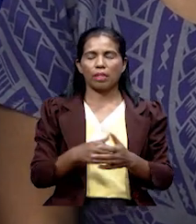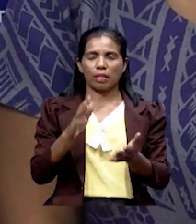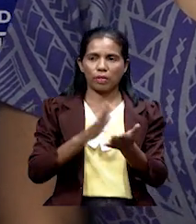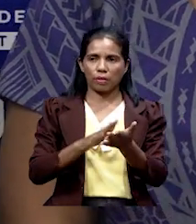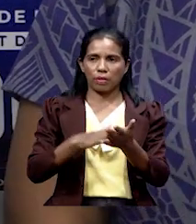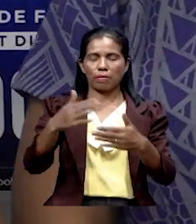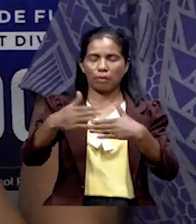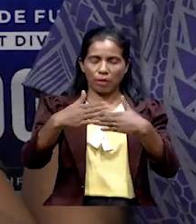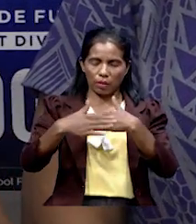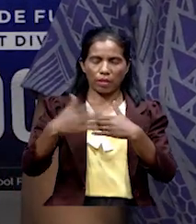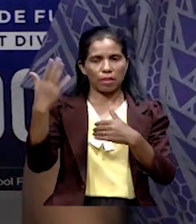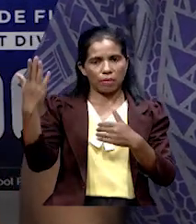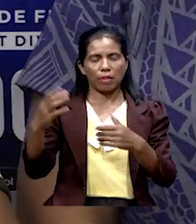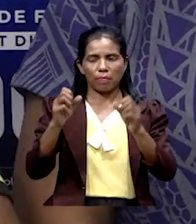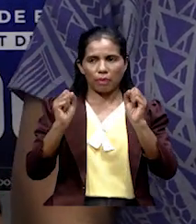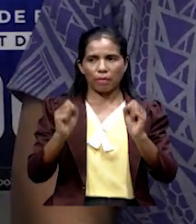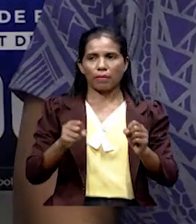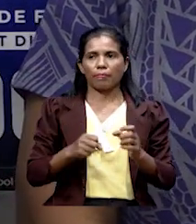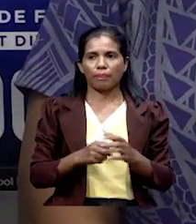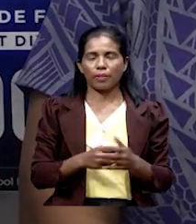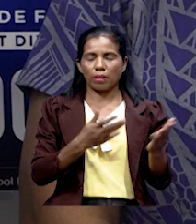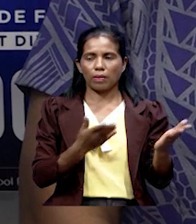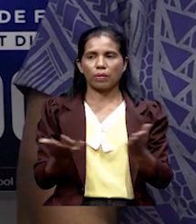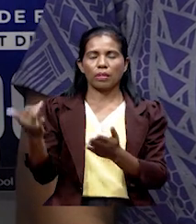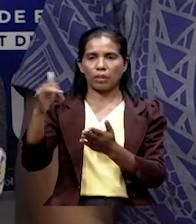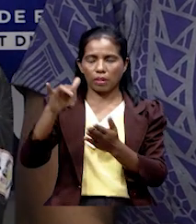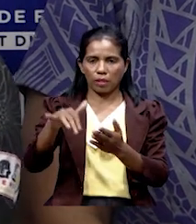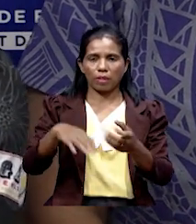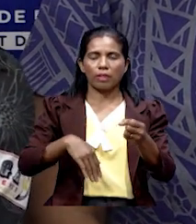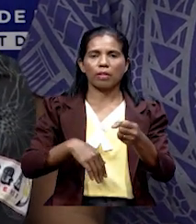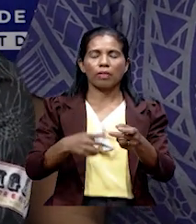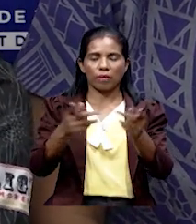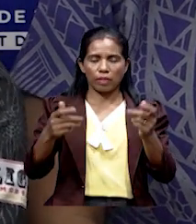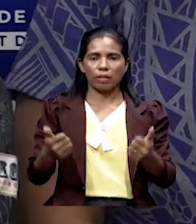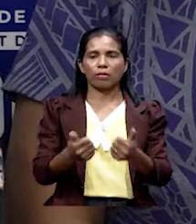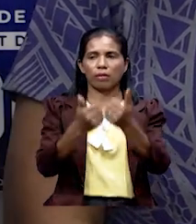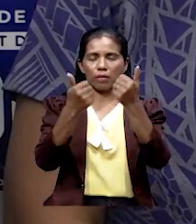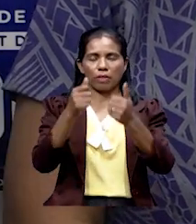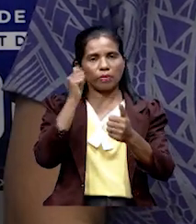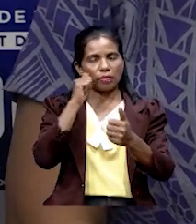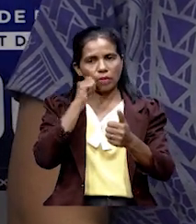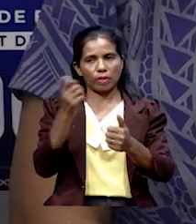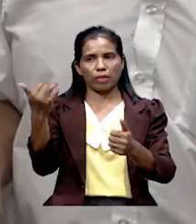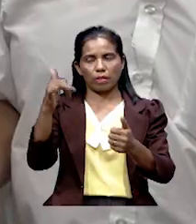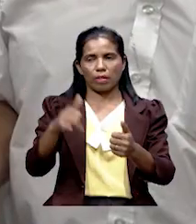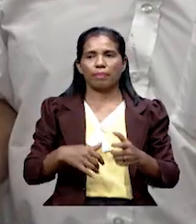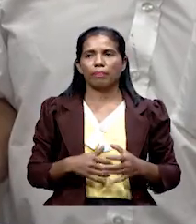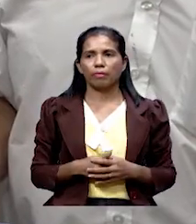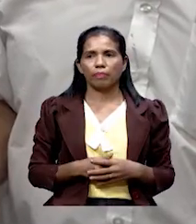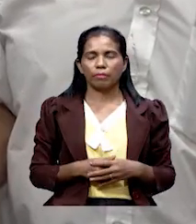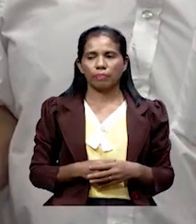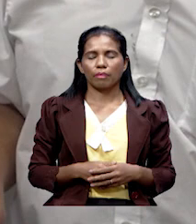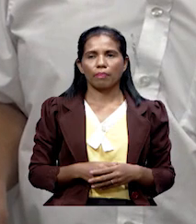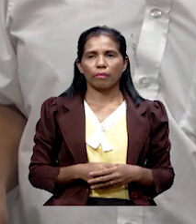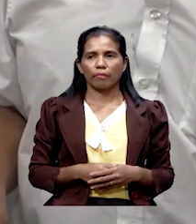belva pesquisa ma naba para hodi edu glory sira ba ia faten esporto no bem feminina ne feto nia para bola nia Equipa